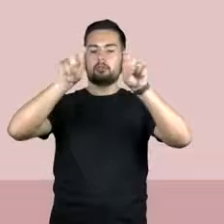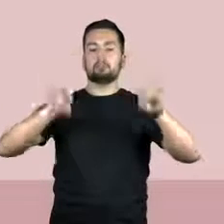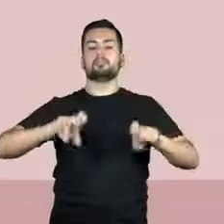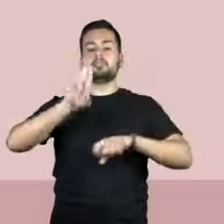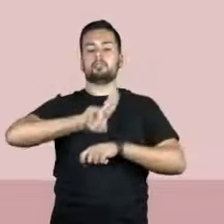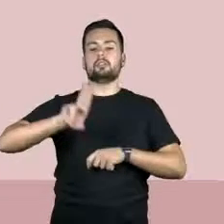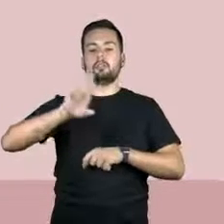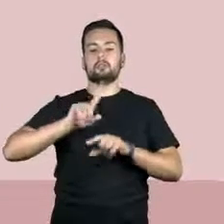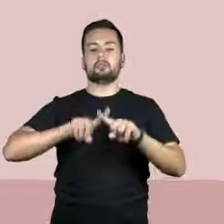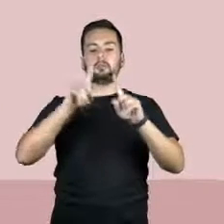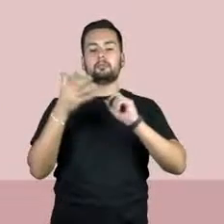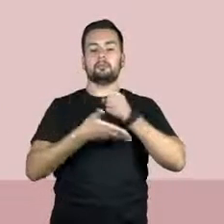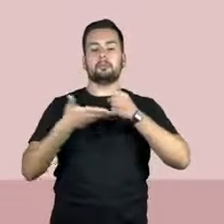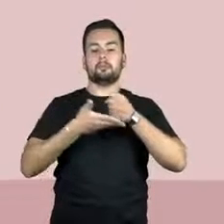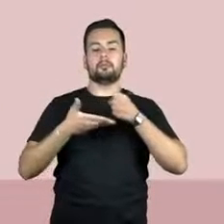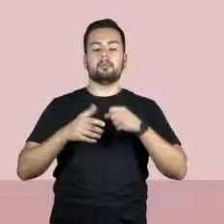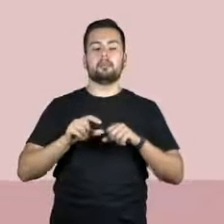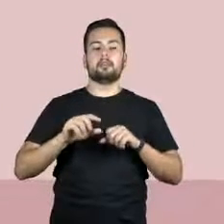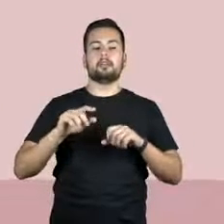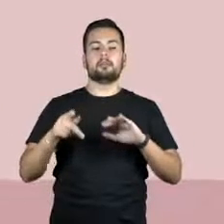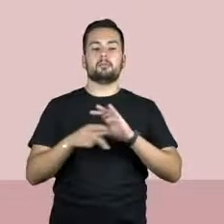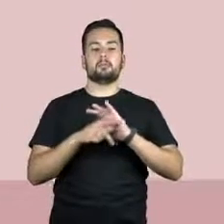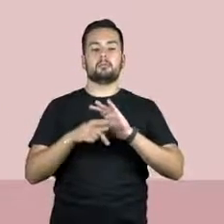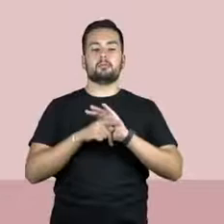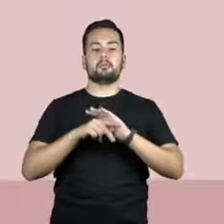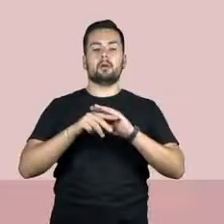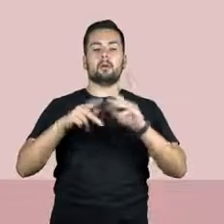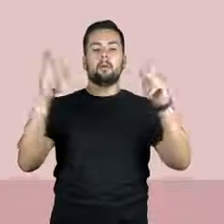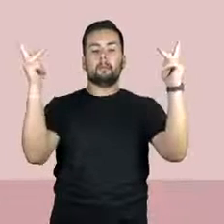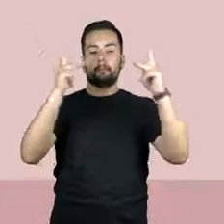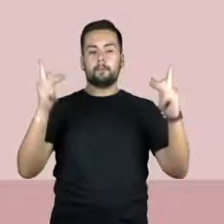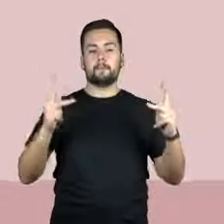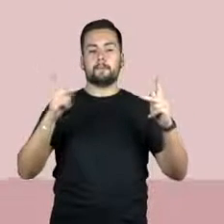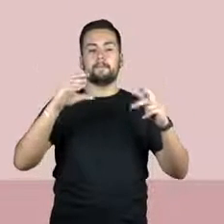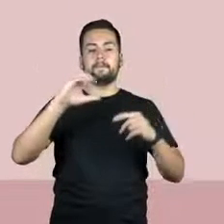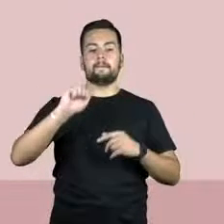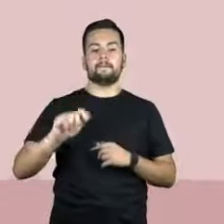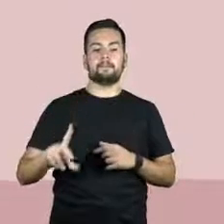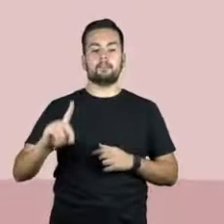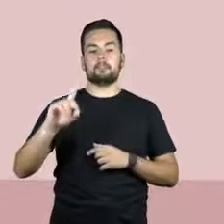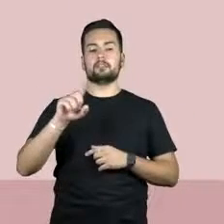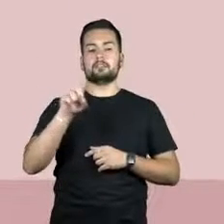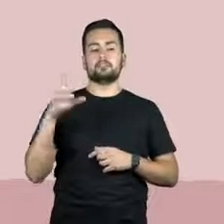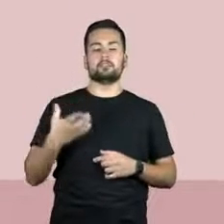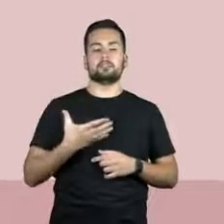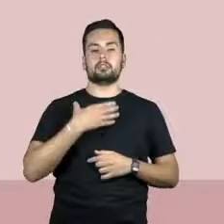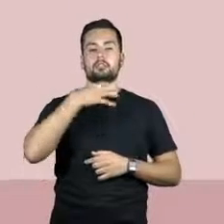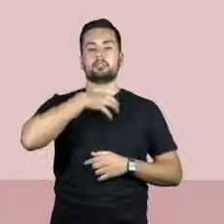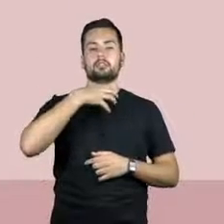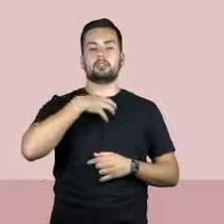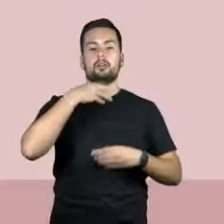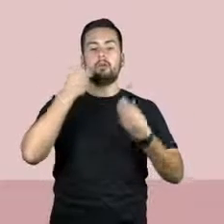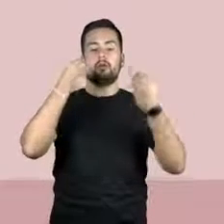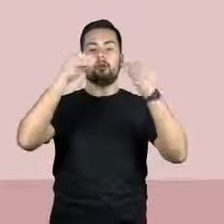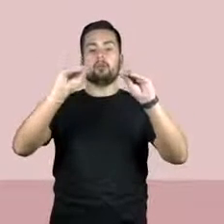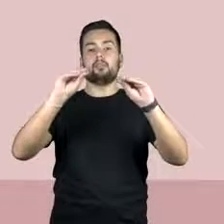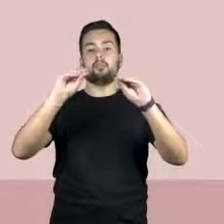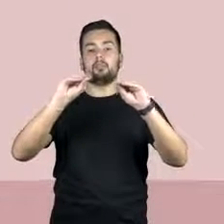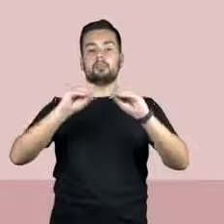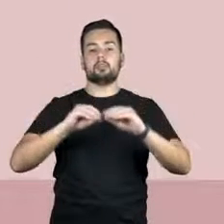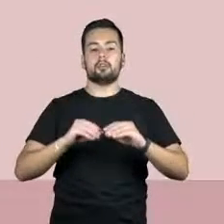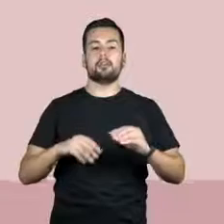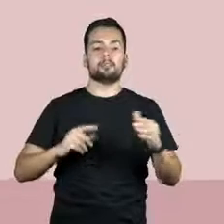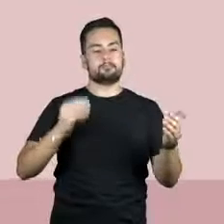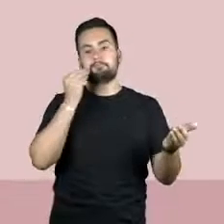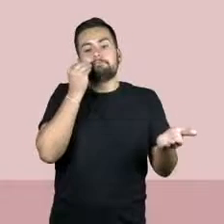Né? Basicamente é o seguinte, provavelmente em um programa CAD, você vai ter uma situação onde você vai ter que inferir aqui, tá? É realmente um